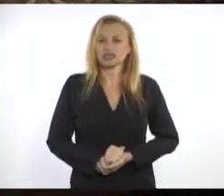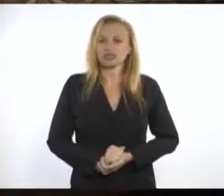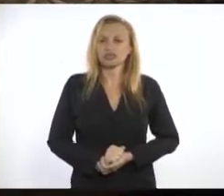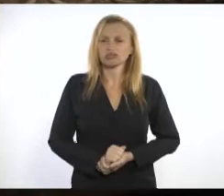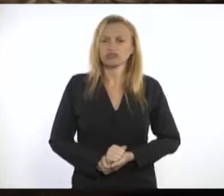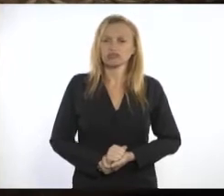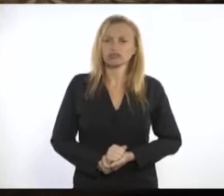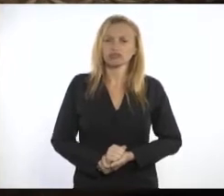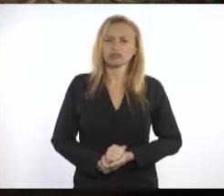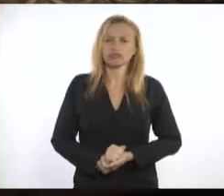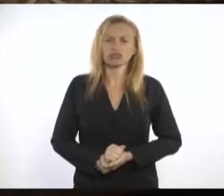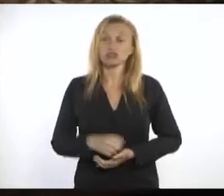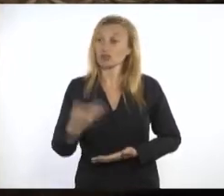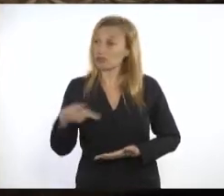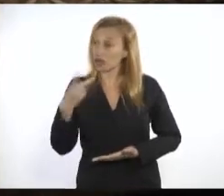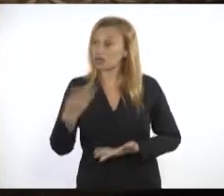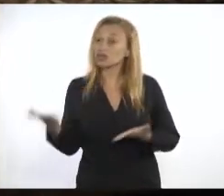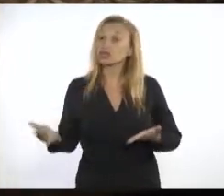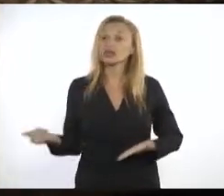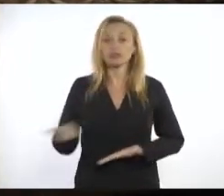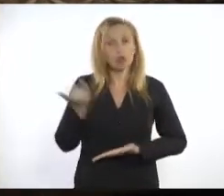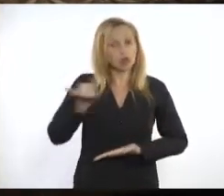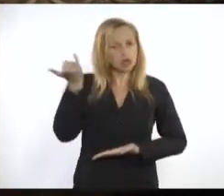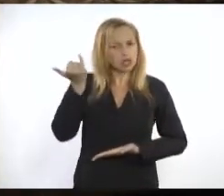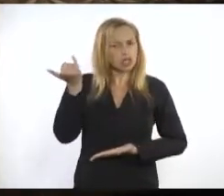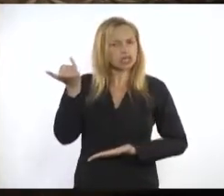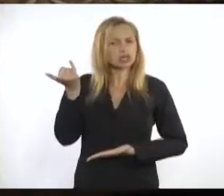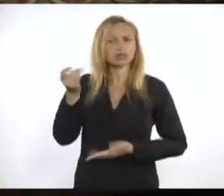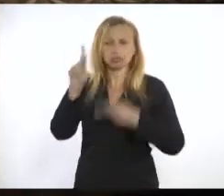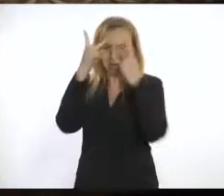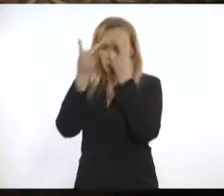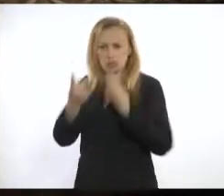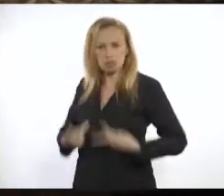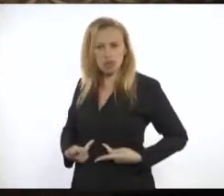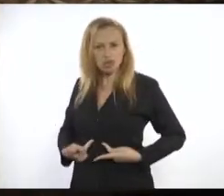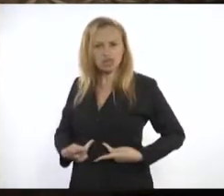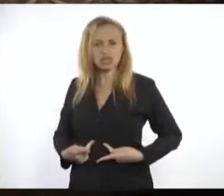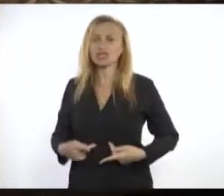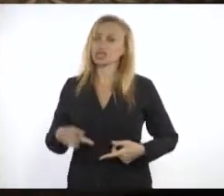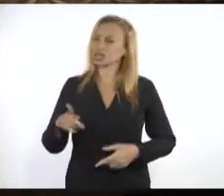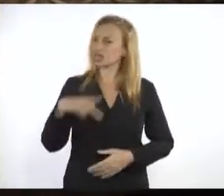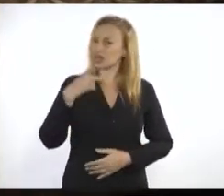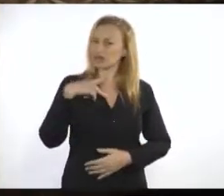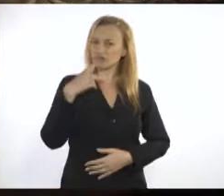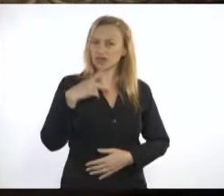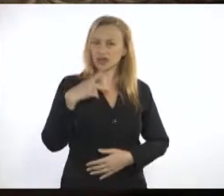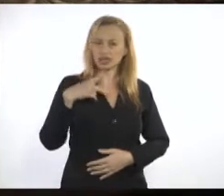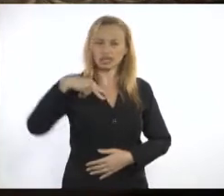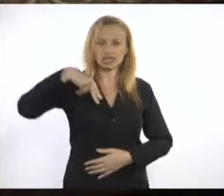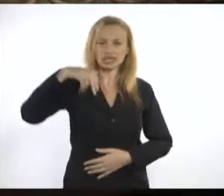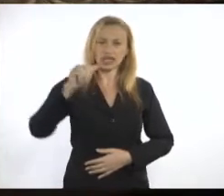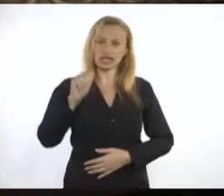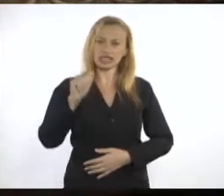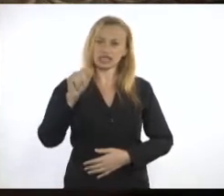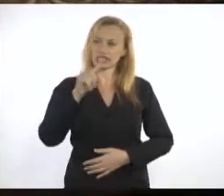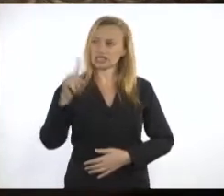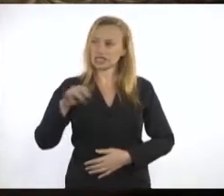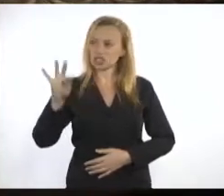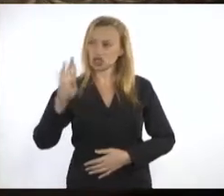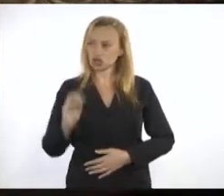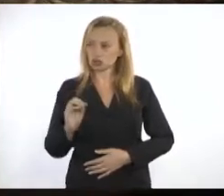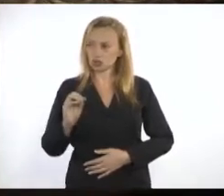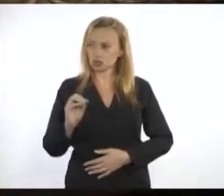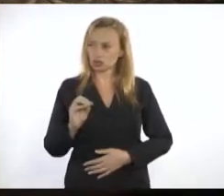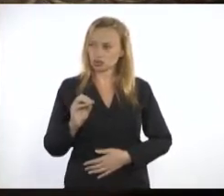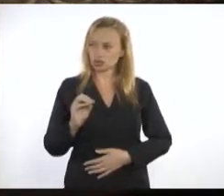iniciativas importantes para a dignidade humana. Então o Witzel estava lá falando de nazismo, e ele